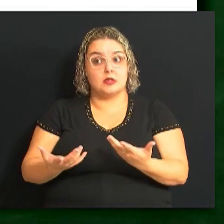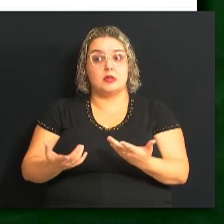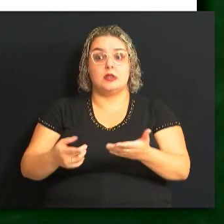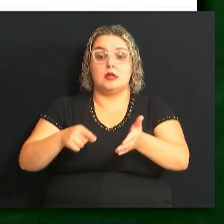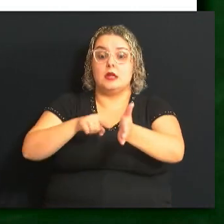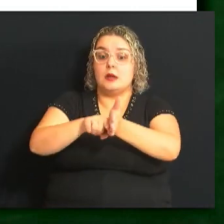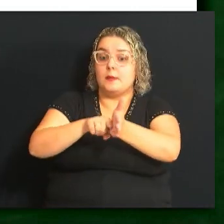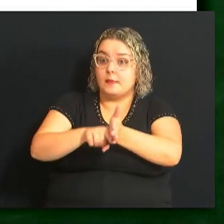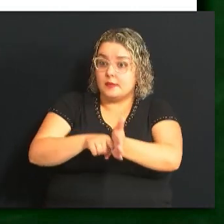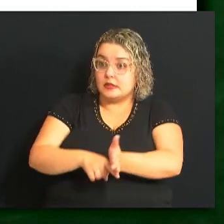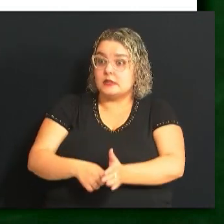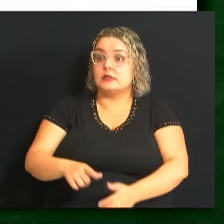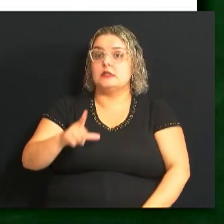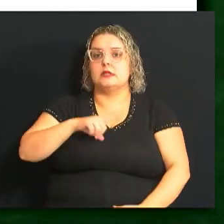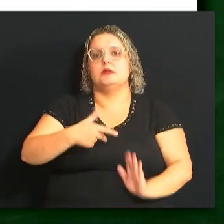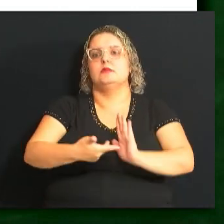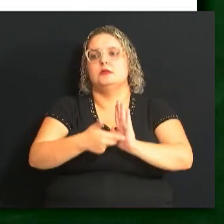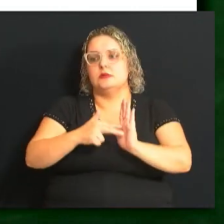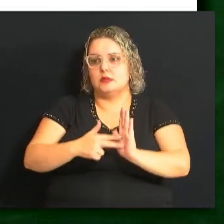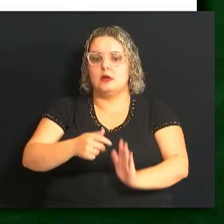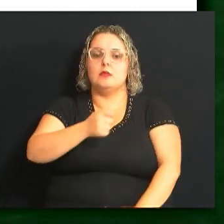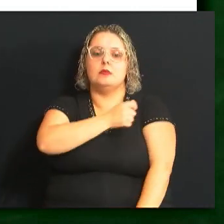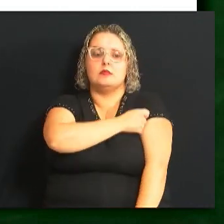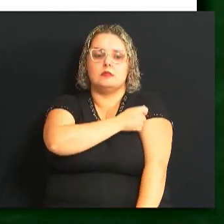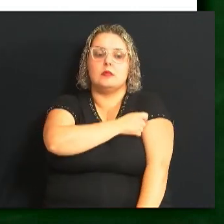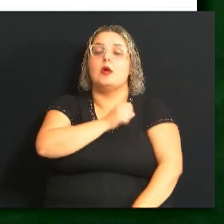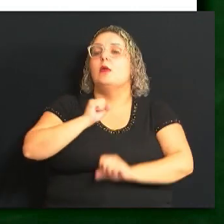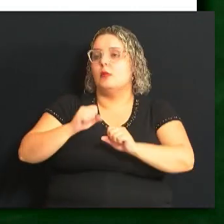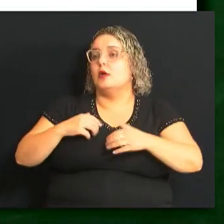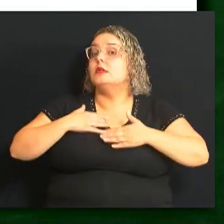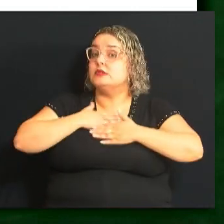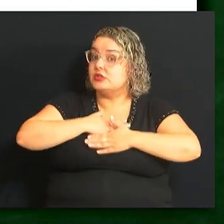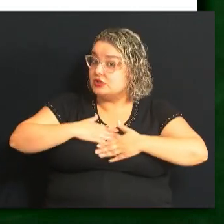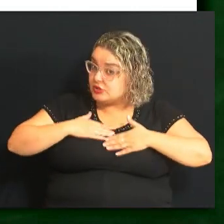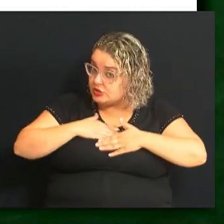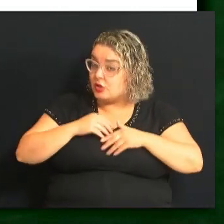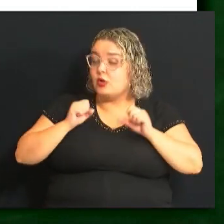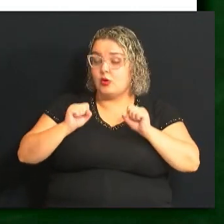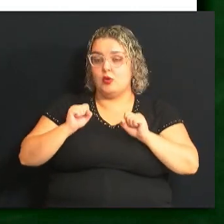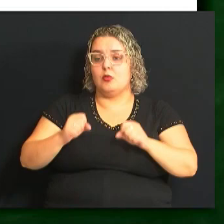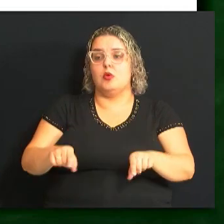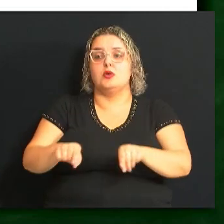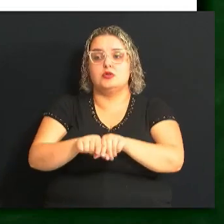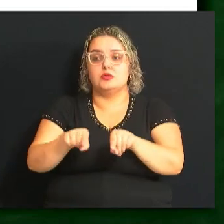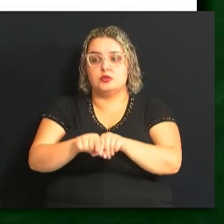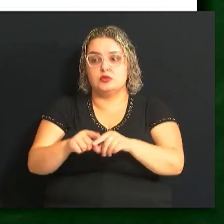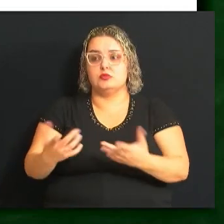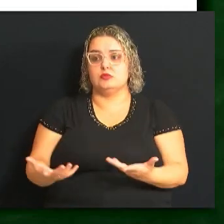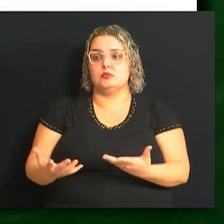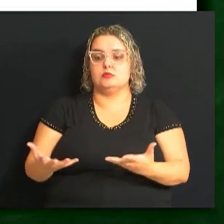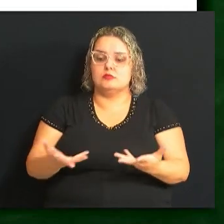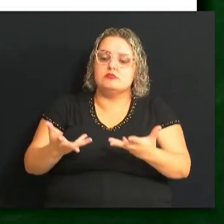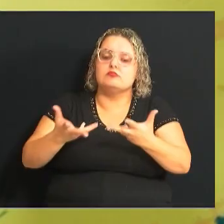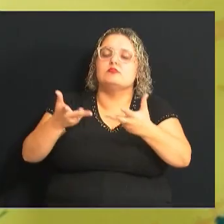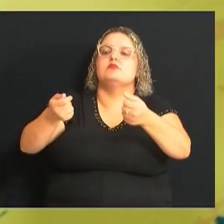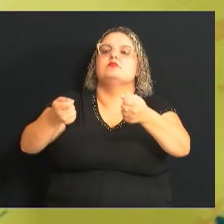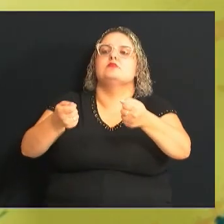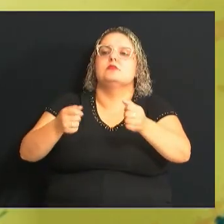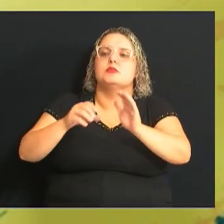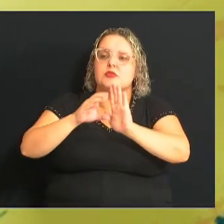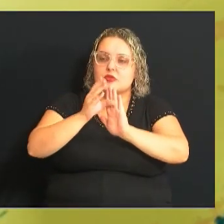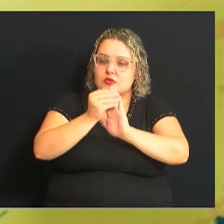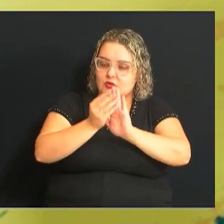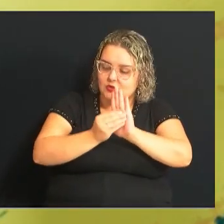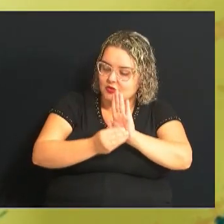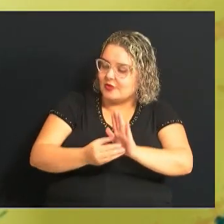sentido para o aluno e eu posso torná-la agradável, eu posso também torná-la um objeto enriquecedor dos conteúdos.